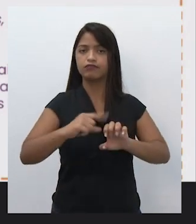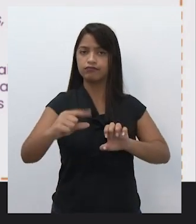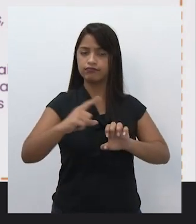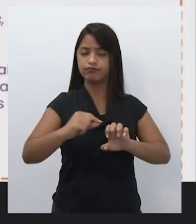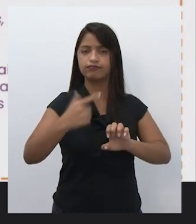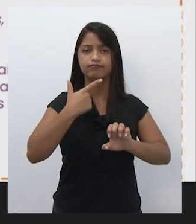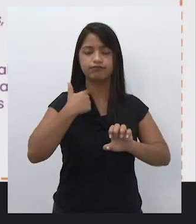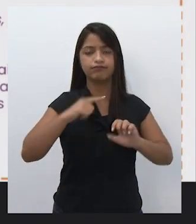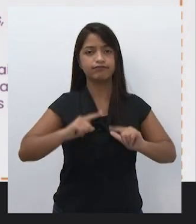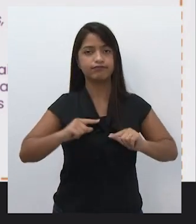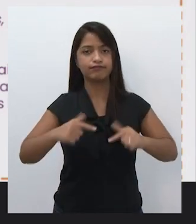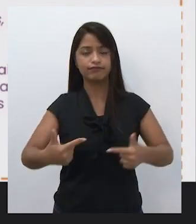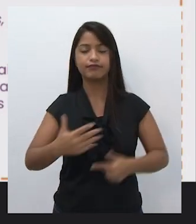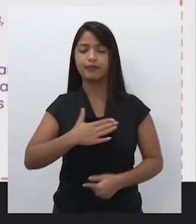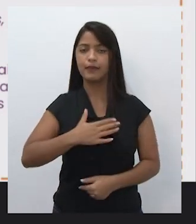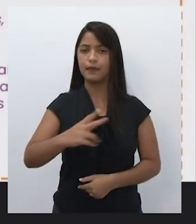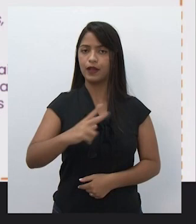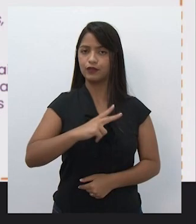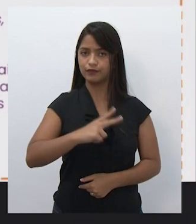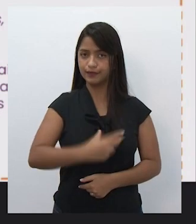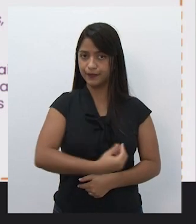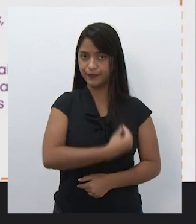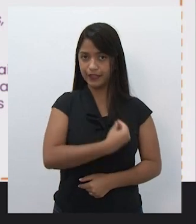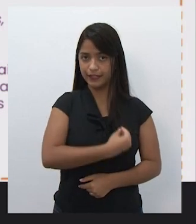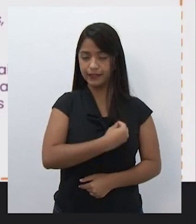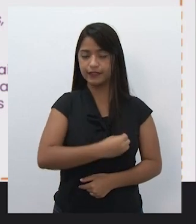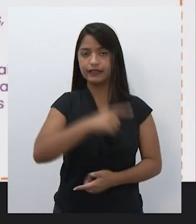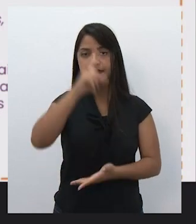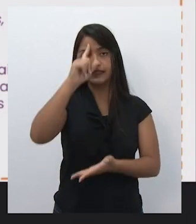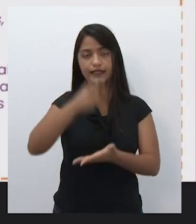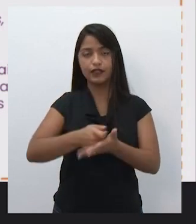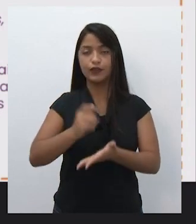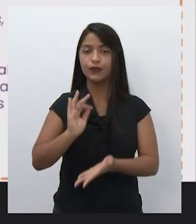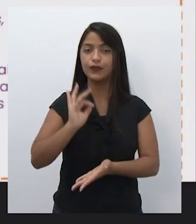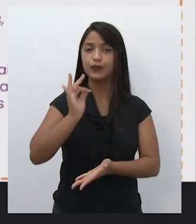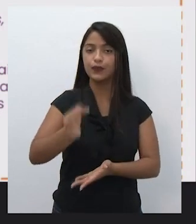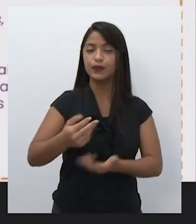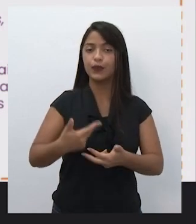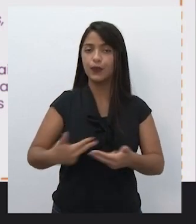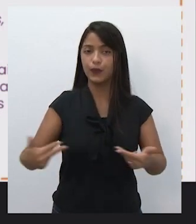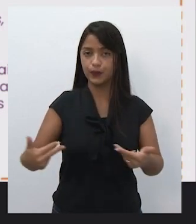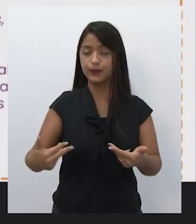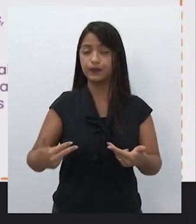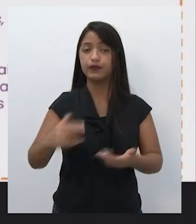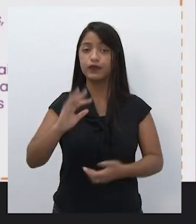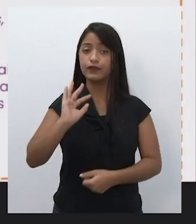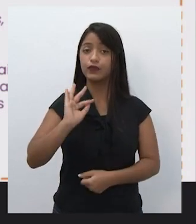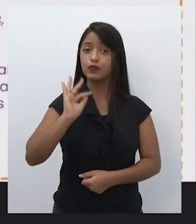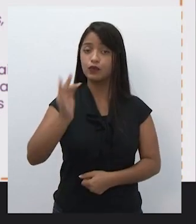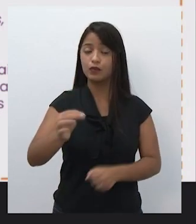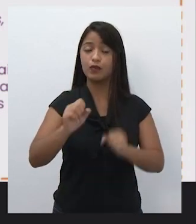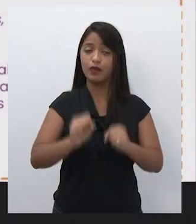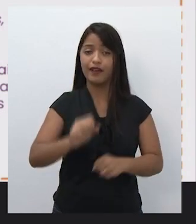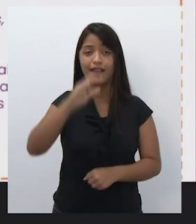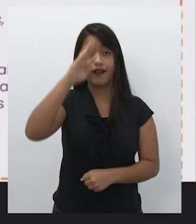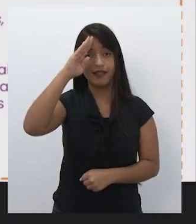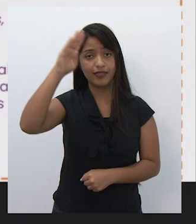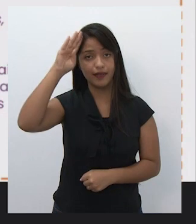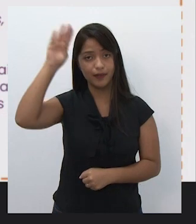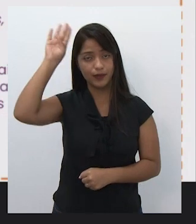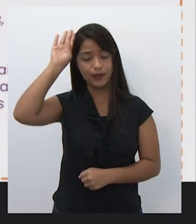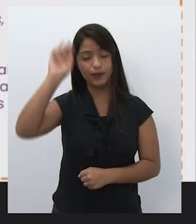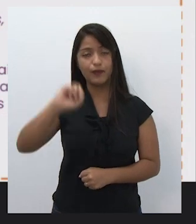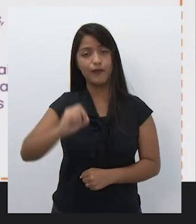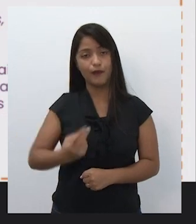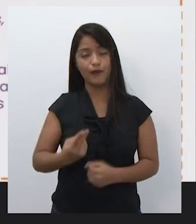iniciativas pessoais de decisão de futuro, futuro que pode ser acadêmico,